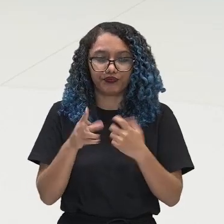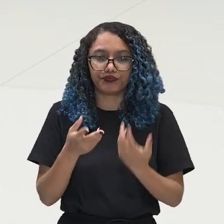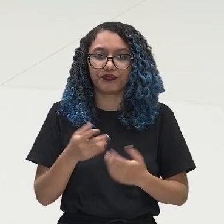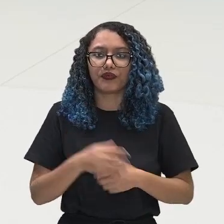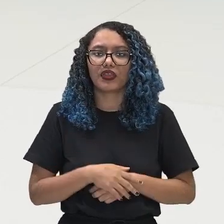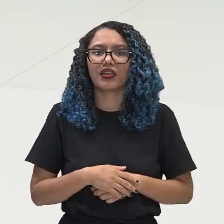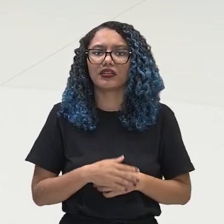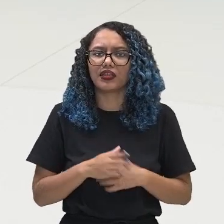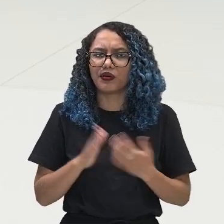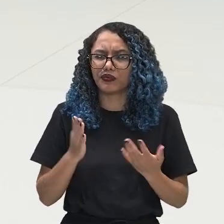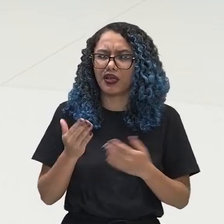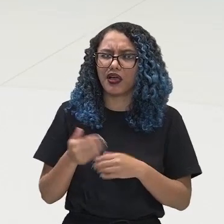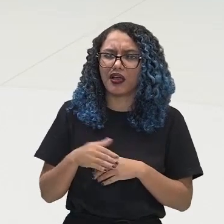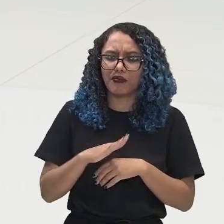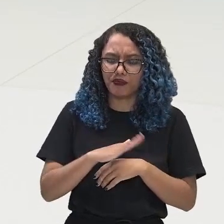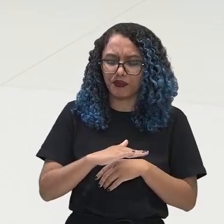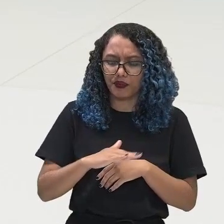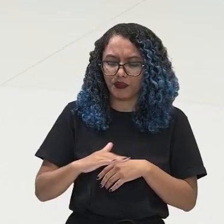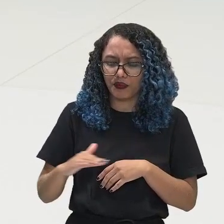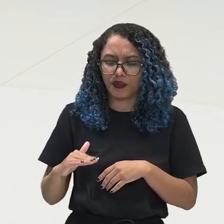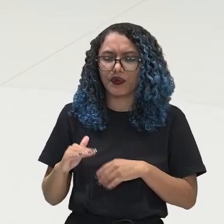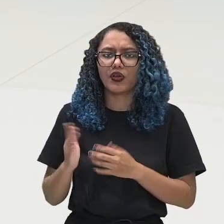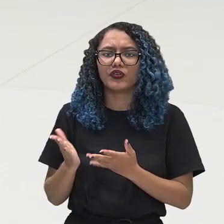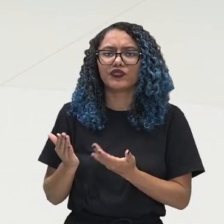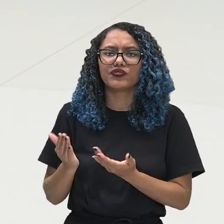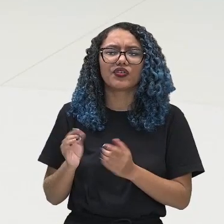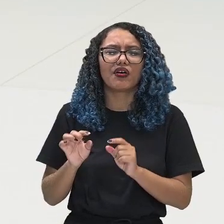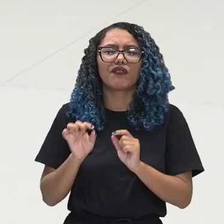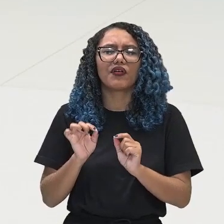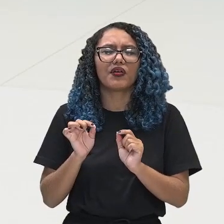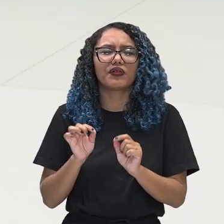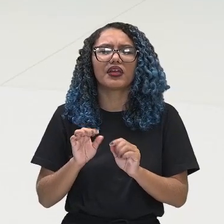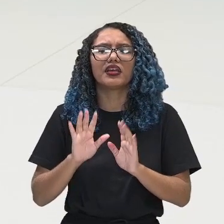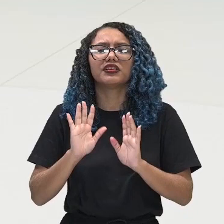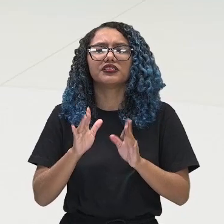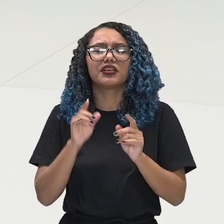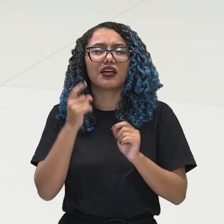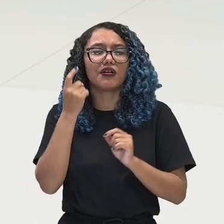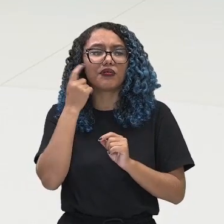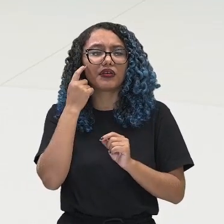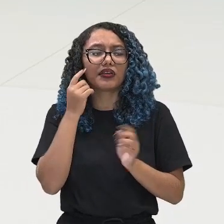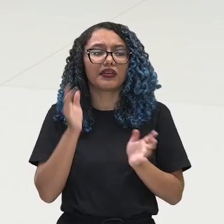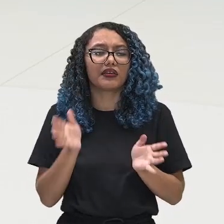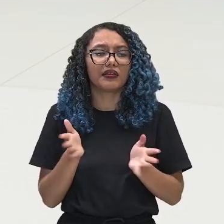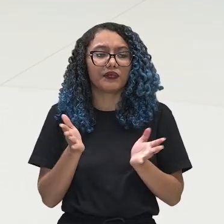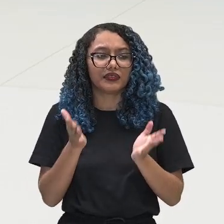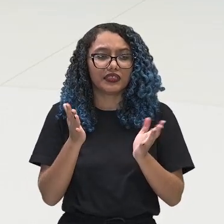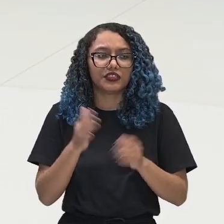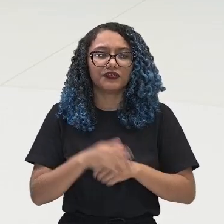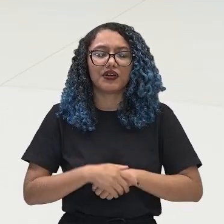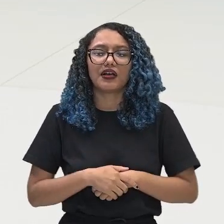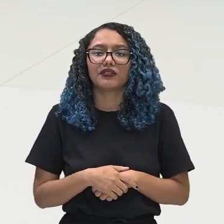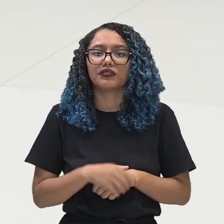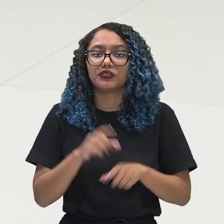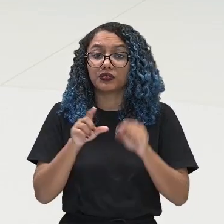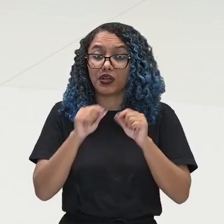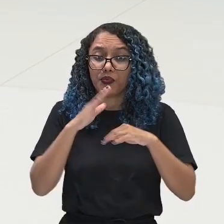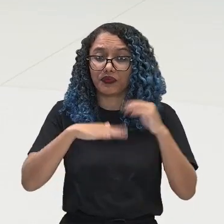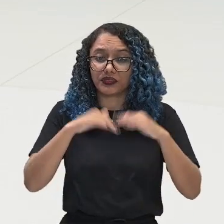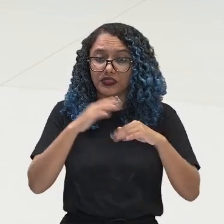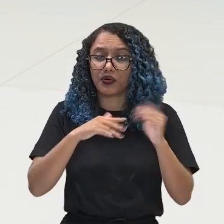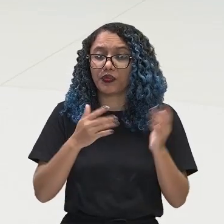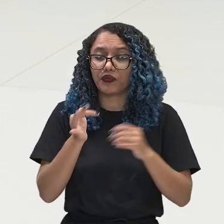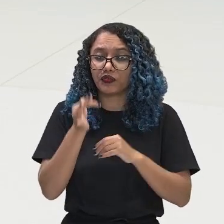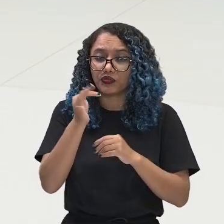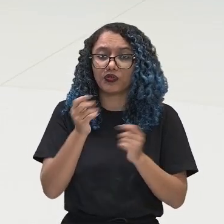muito cedo, somos, aí vamos acompanhar, condicionados a escolher uma profissão para termos um futuro próspero,